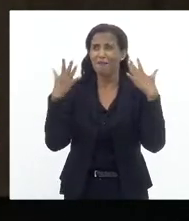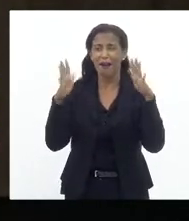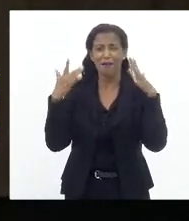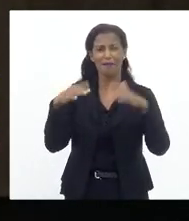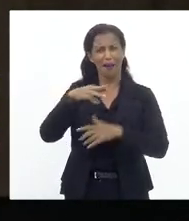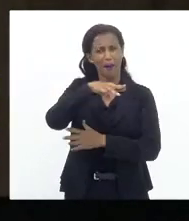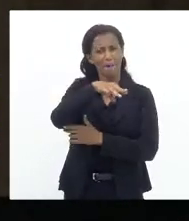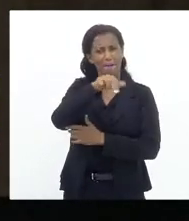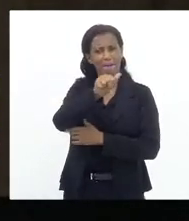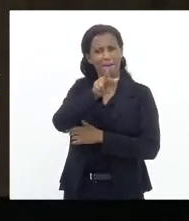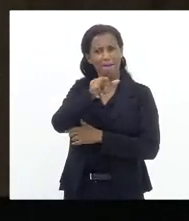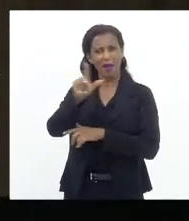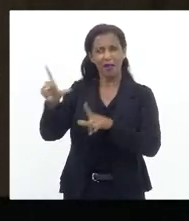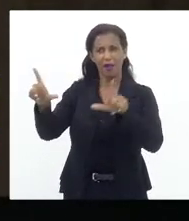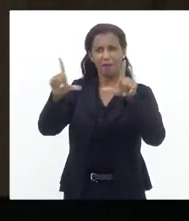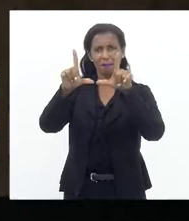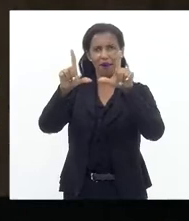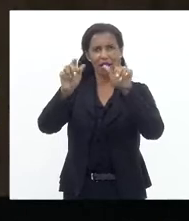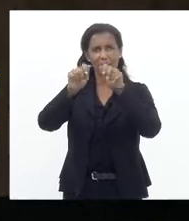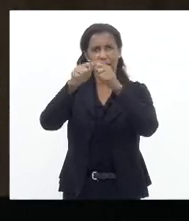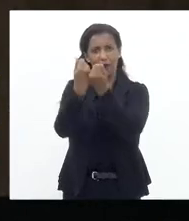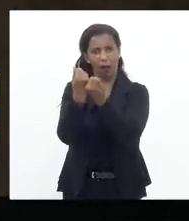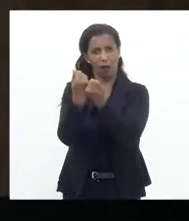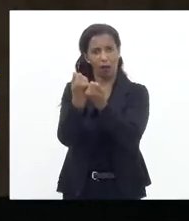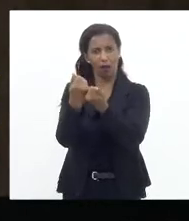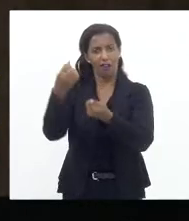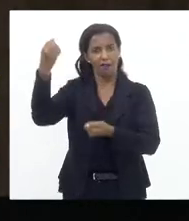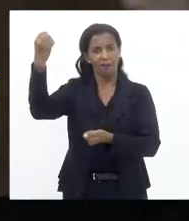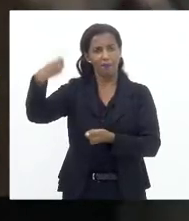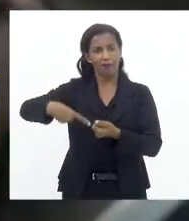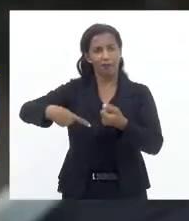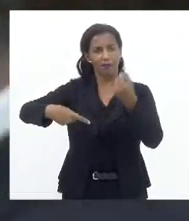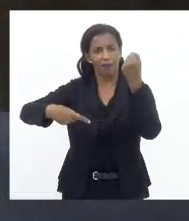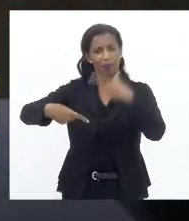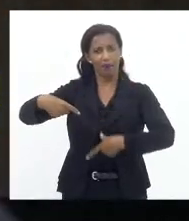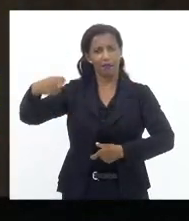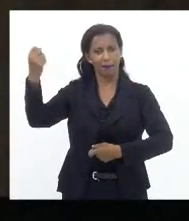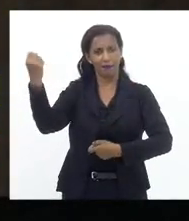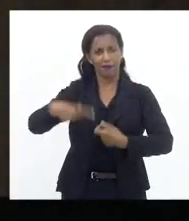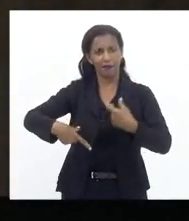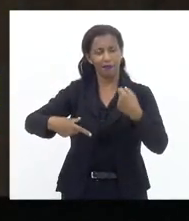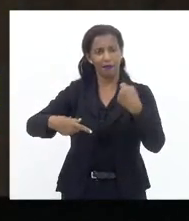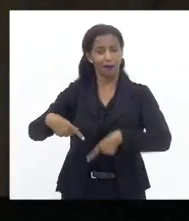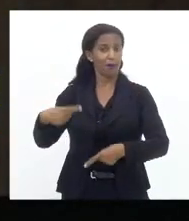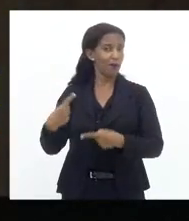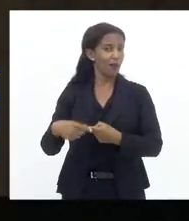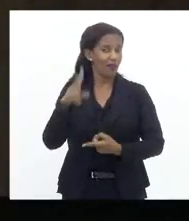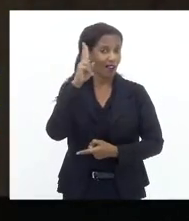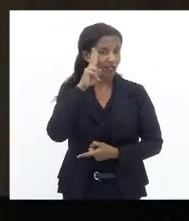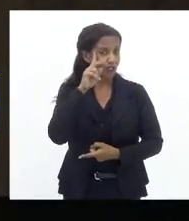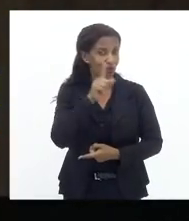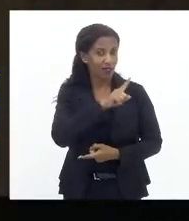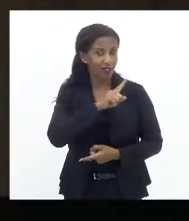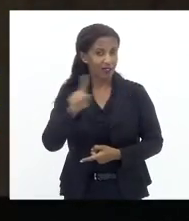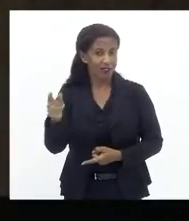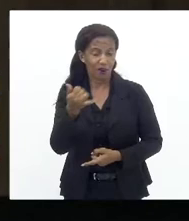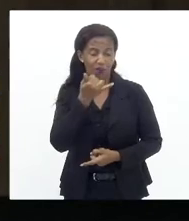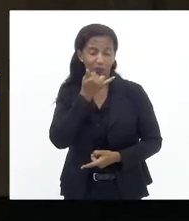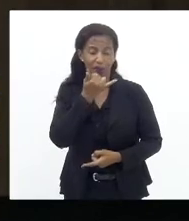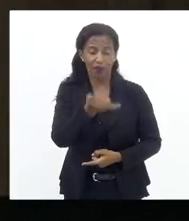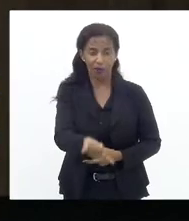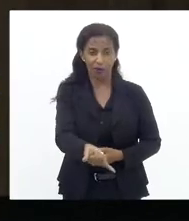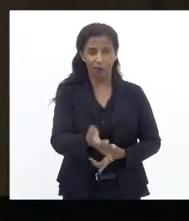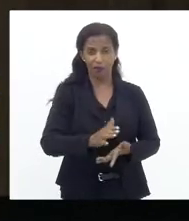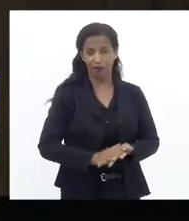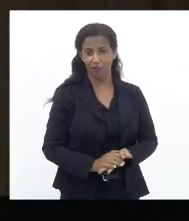os outros dois vai caindo um por um porque a história não perdoa a história não